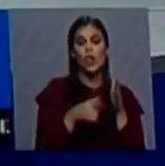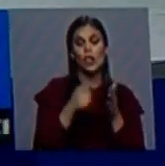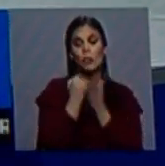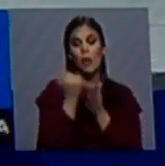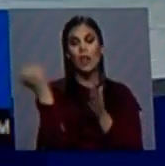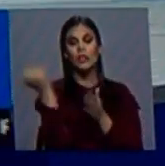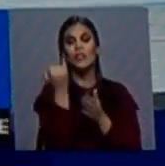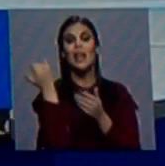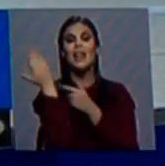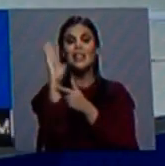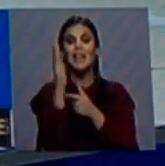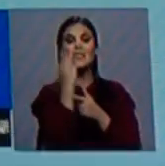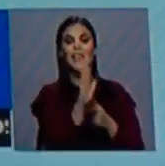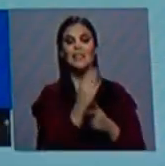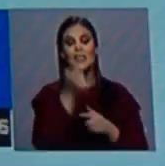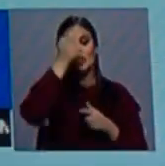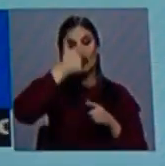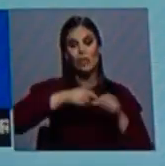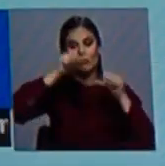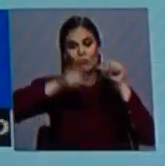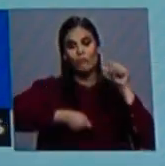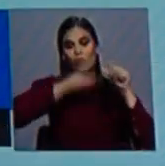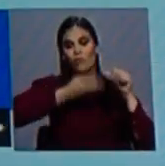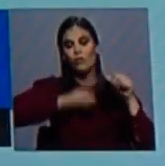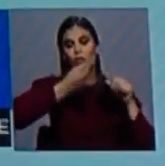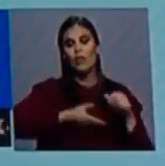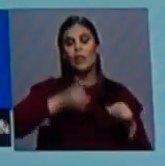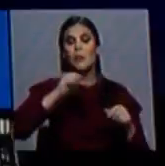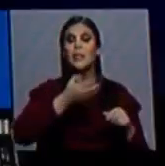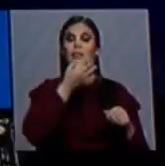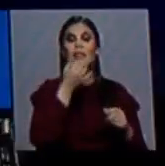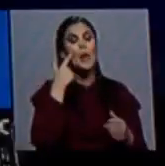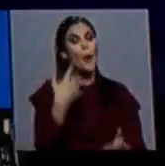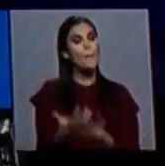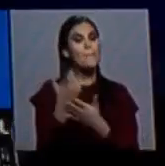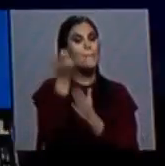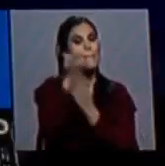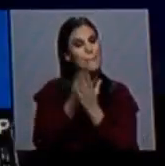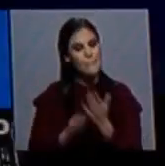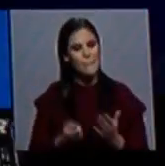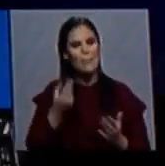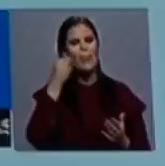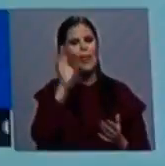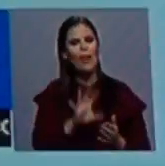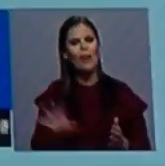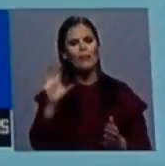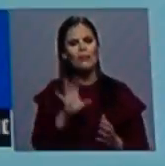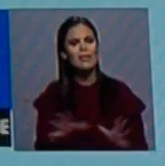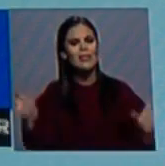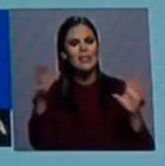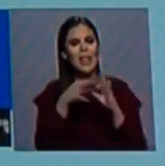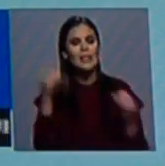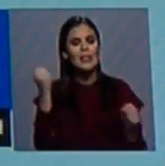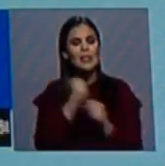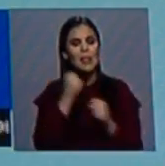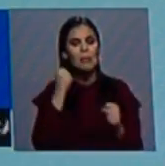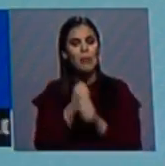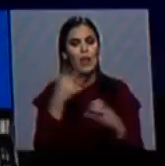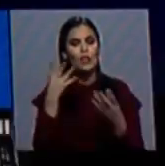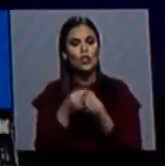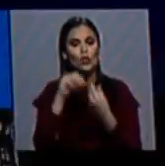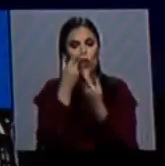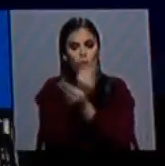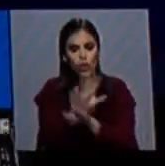exemplos de algumas dessas histórias e a sublinhar as ilustrações. Ora, como é que é conciliado esse trabalho feito pelas crianças